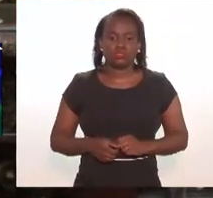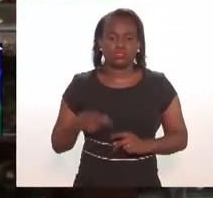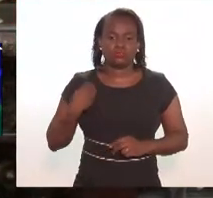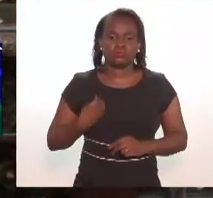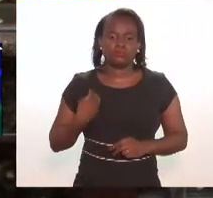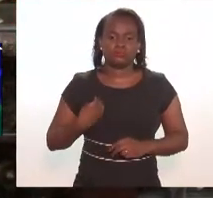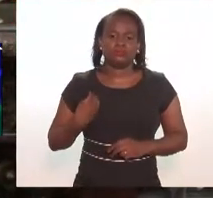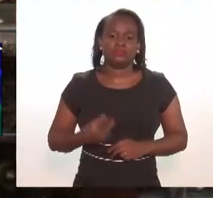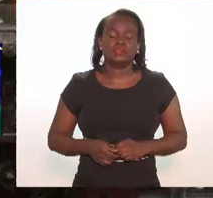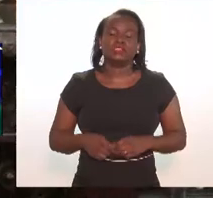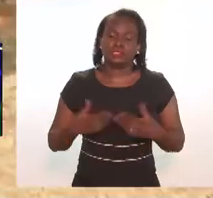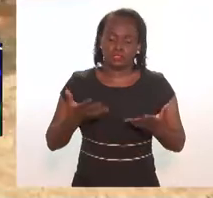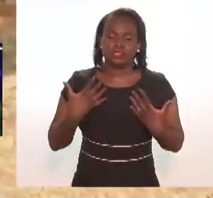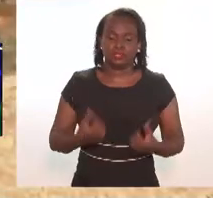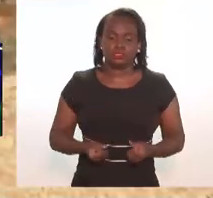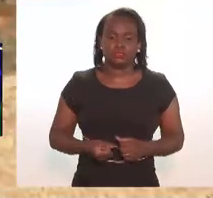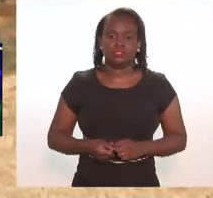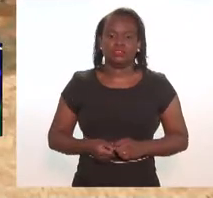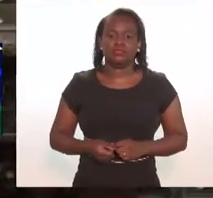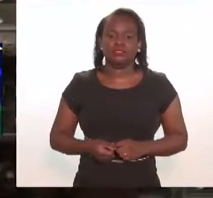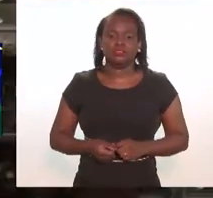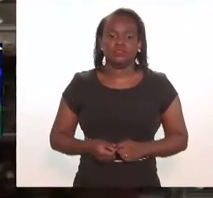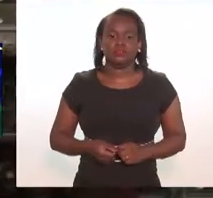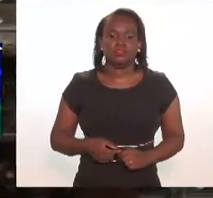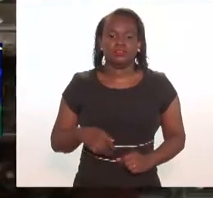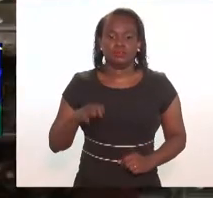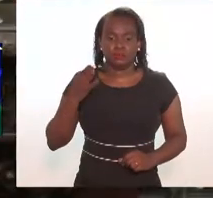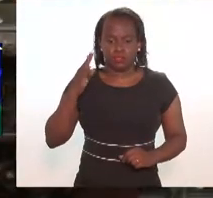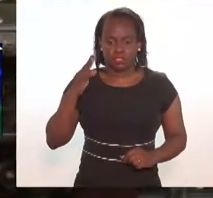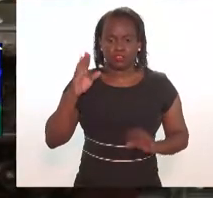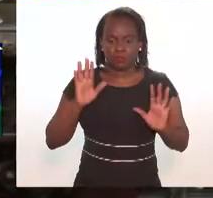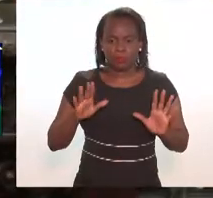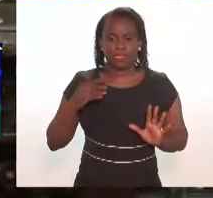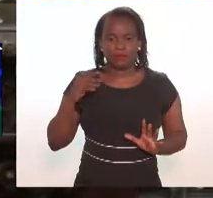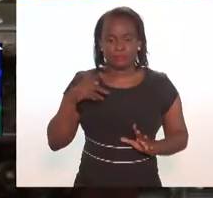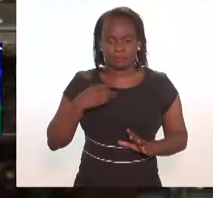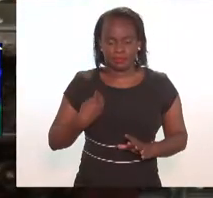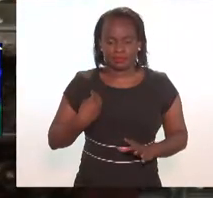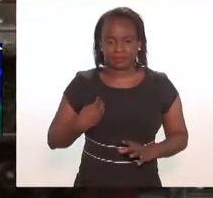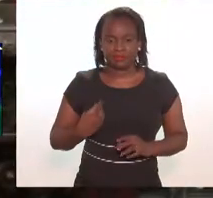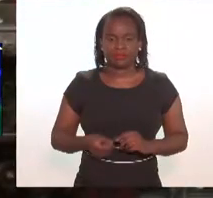Presente. Presidente, favorável. De Botafogo, mas presente.